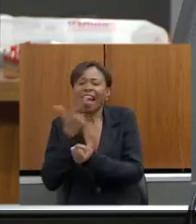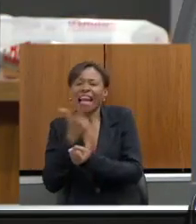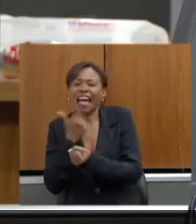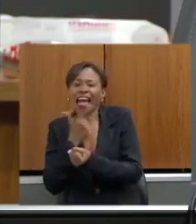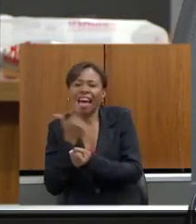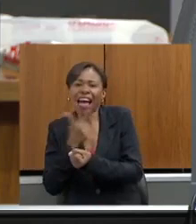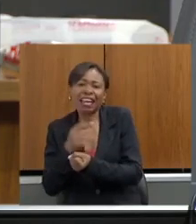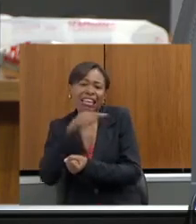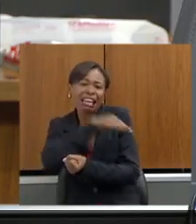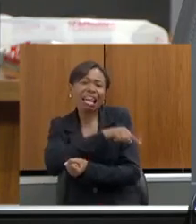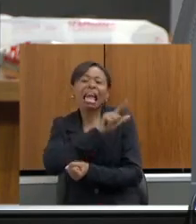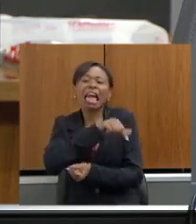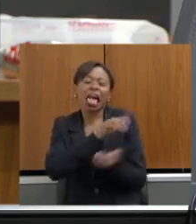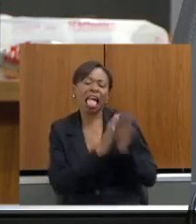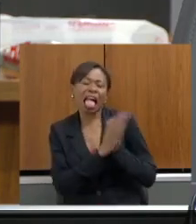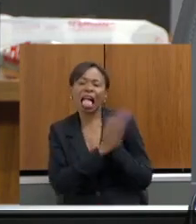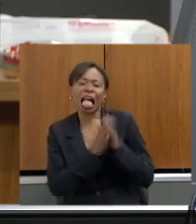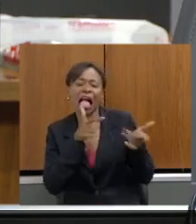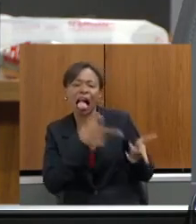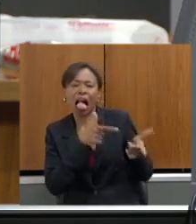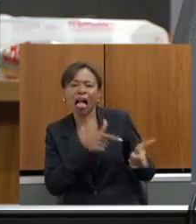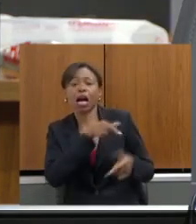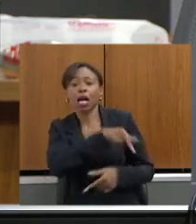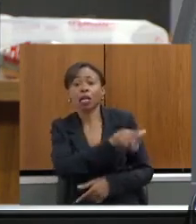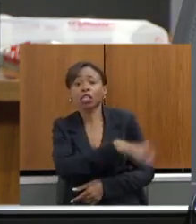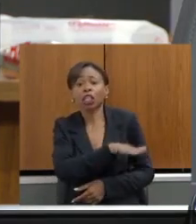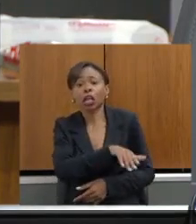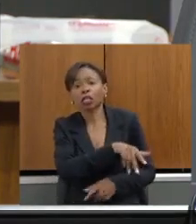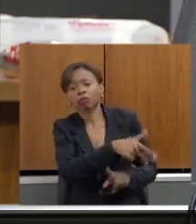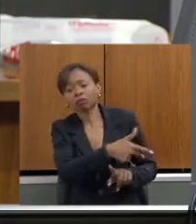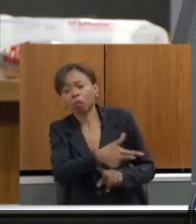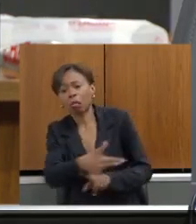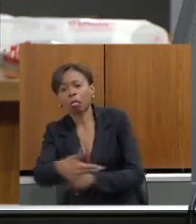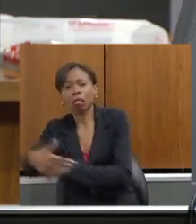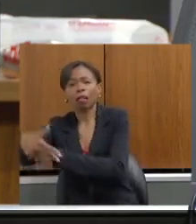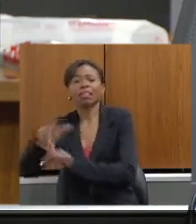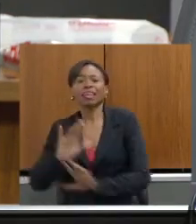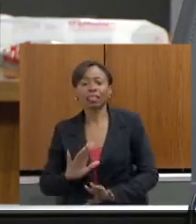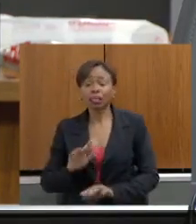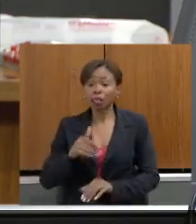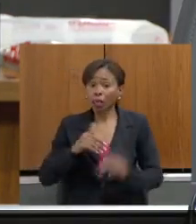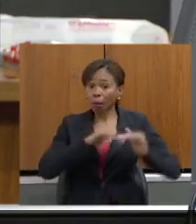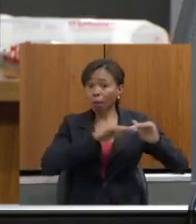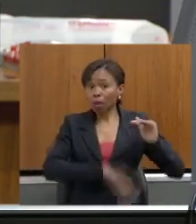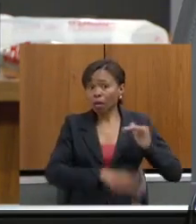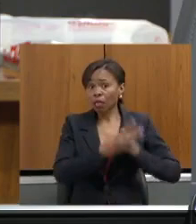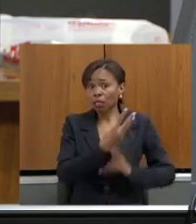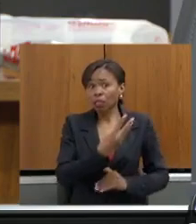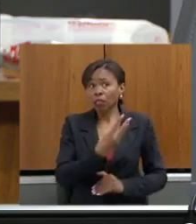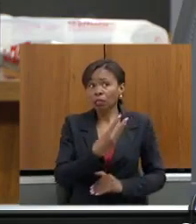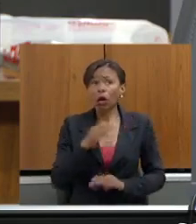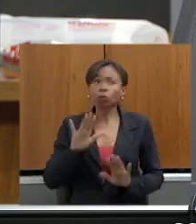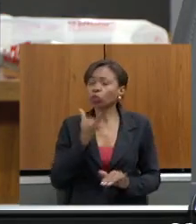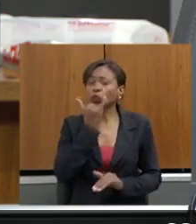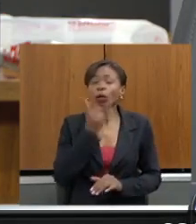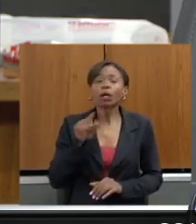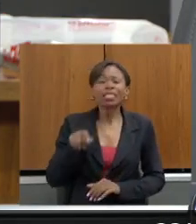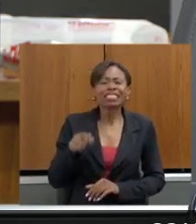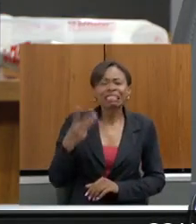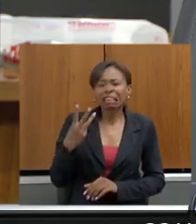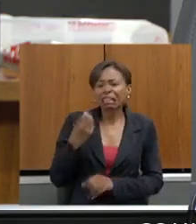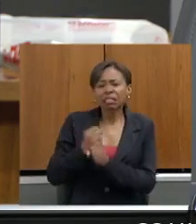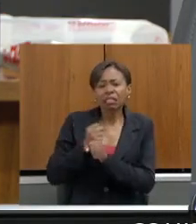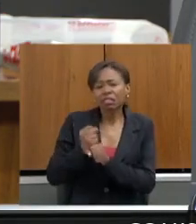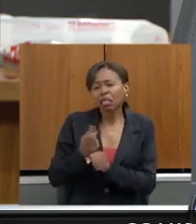uma criança era o boneco do Judas né isso aí que ele falou né ficou lá menos de três anos foi solto em qualquer outro país Sério